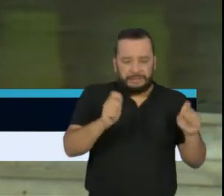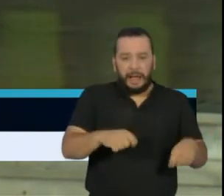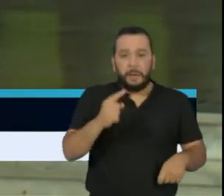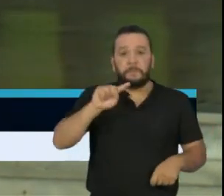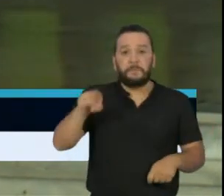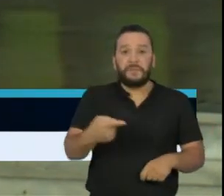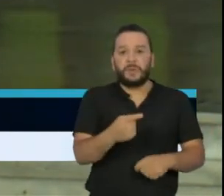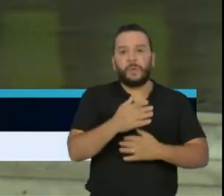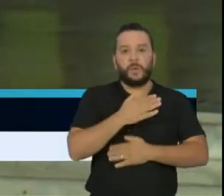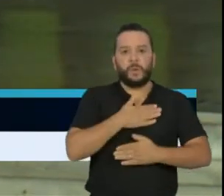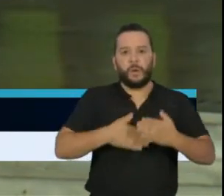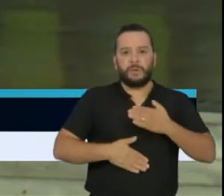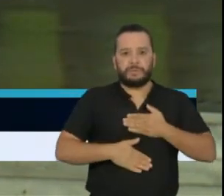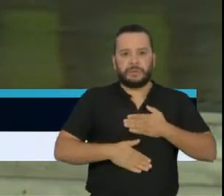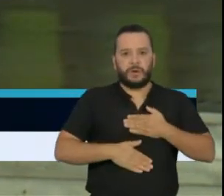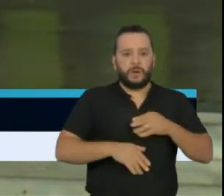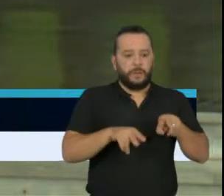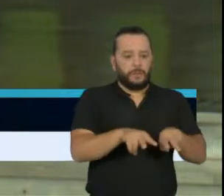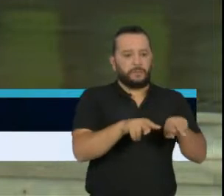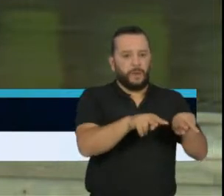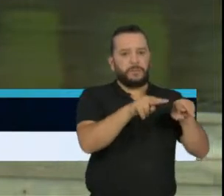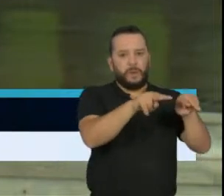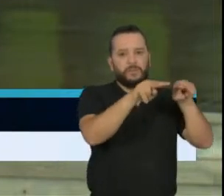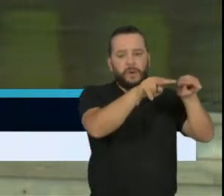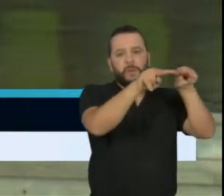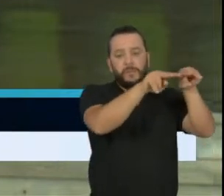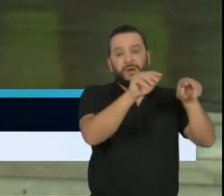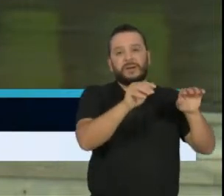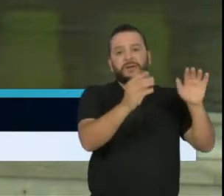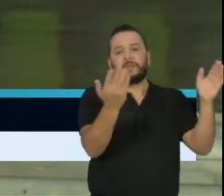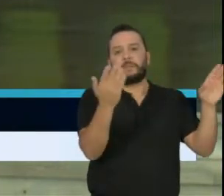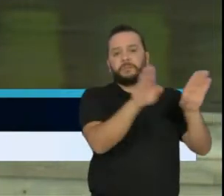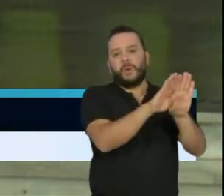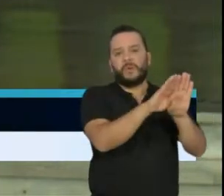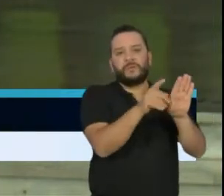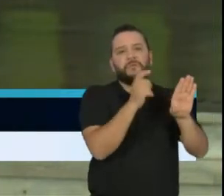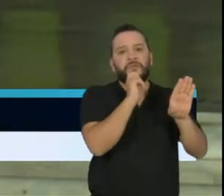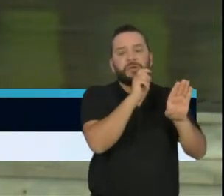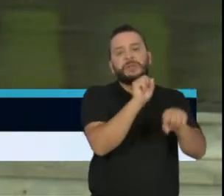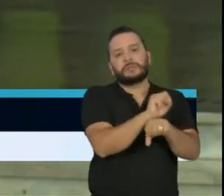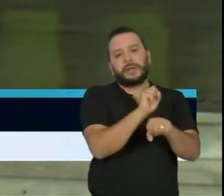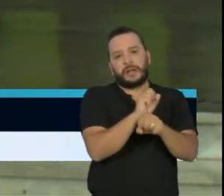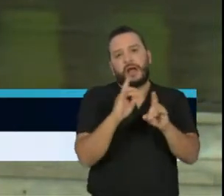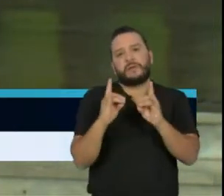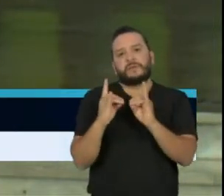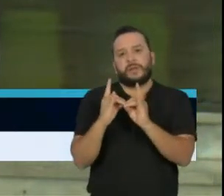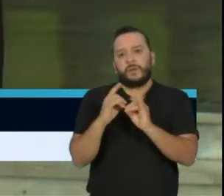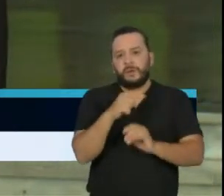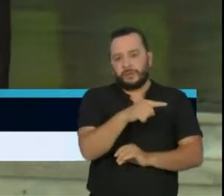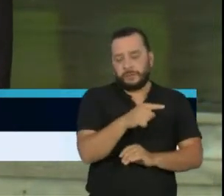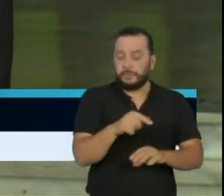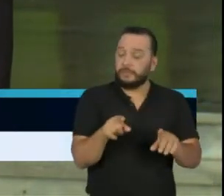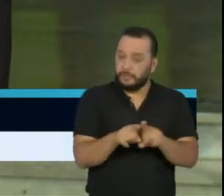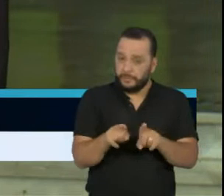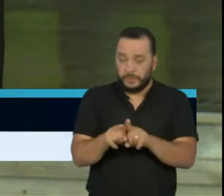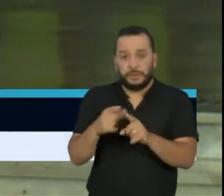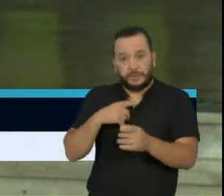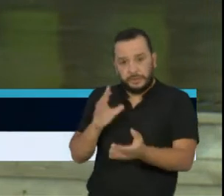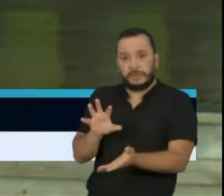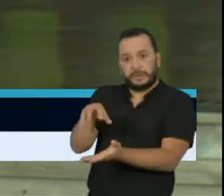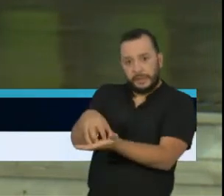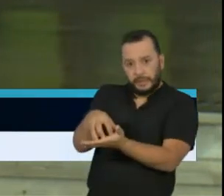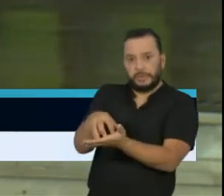São Paulo, o Centro Integrado de Comando e Controle do Estado de São Paulo vai funcionar como uma rede